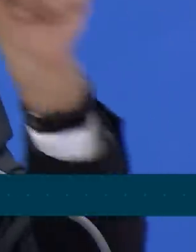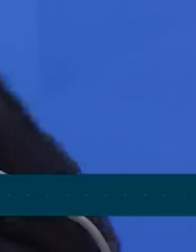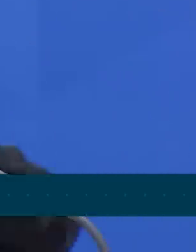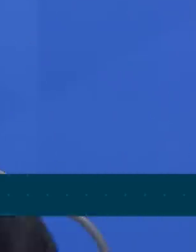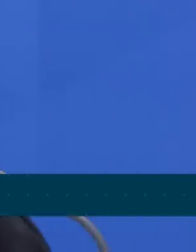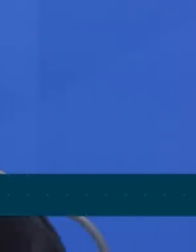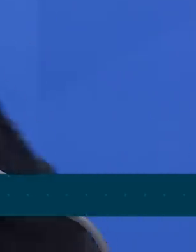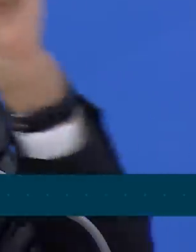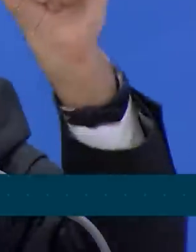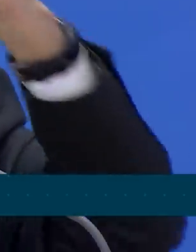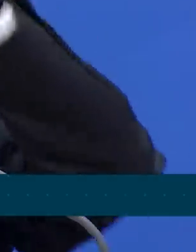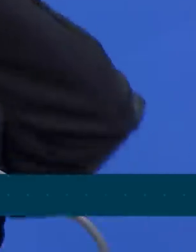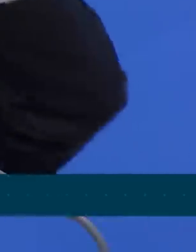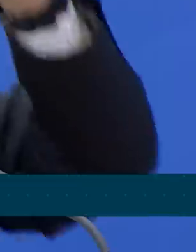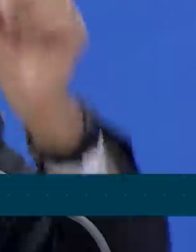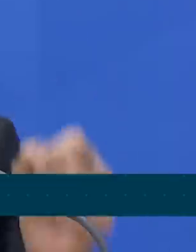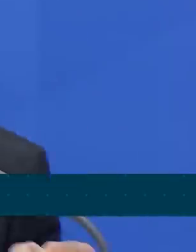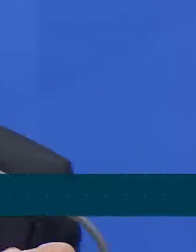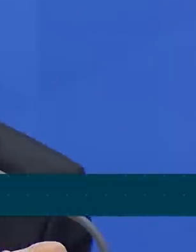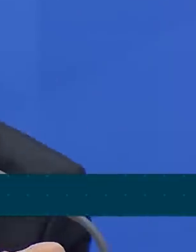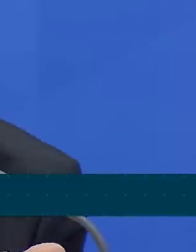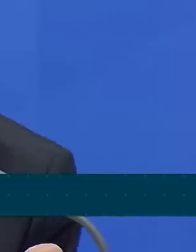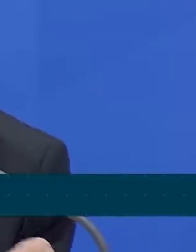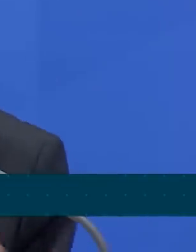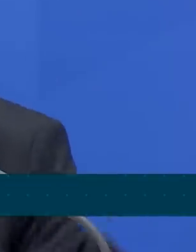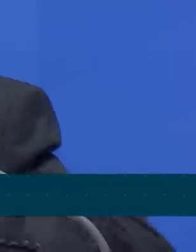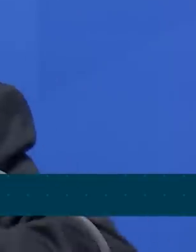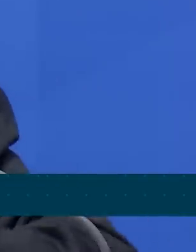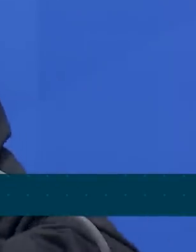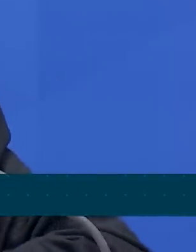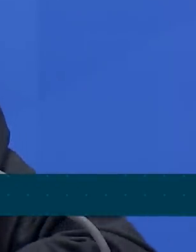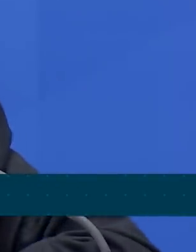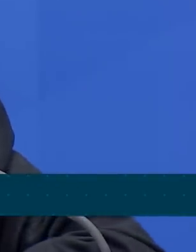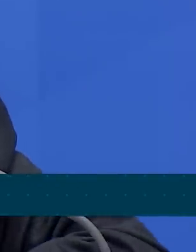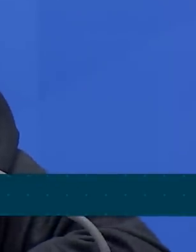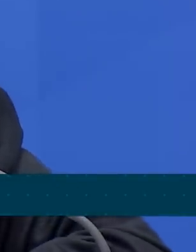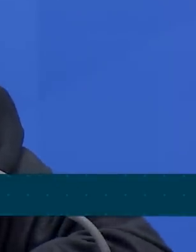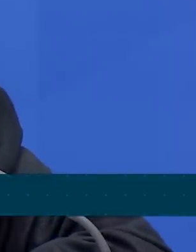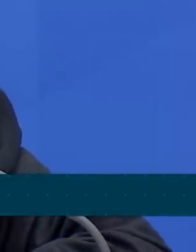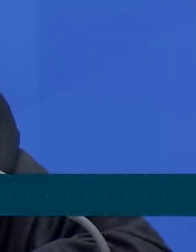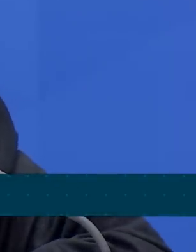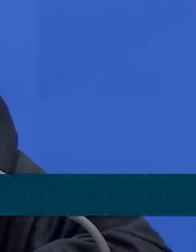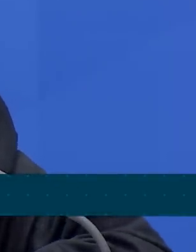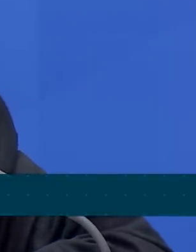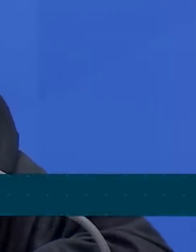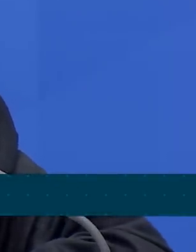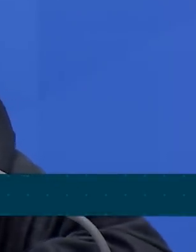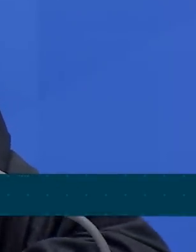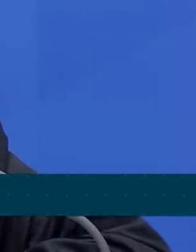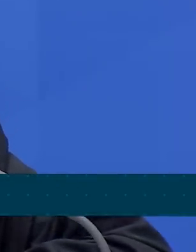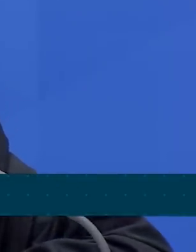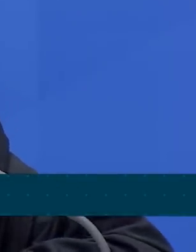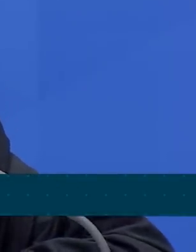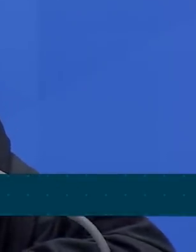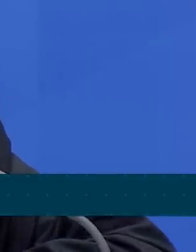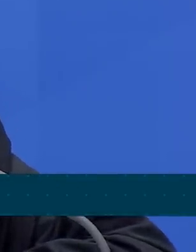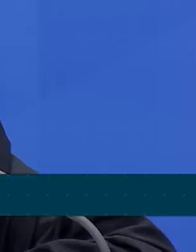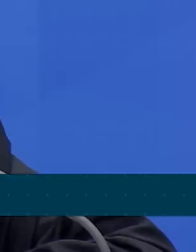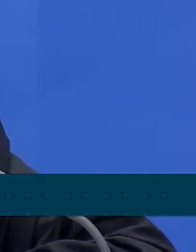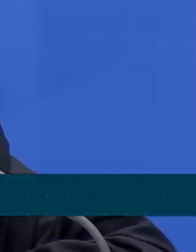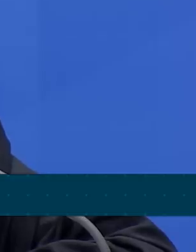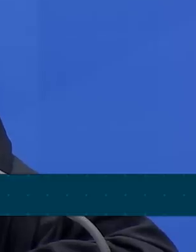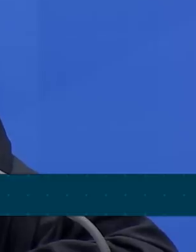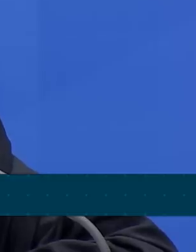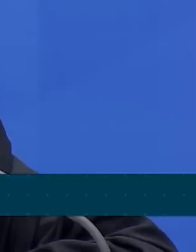tabatinga a manaus é um vôo de quase duas horas fiquem na janela e em identificar a presença do ser humano